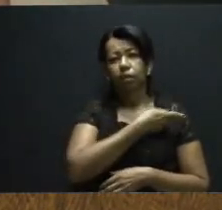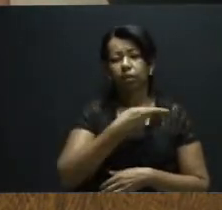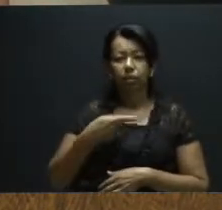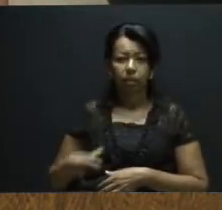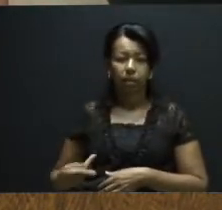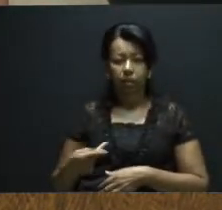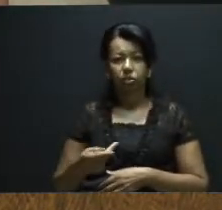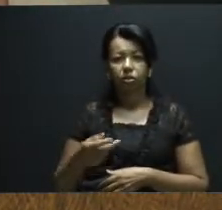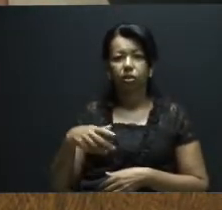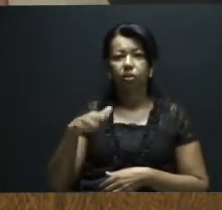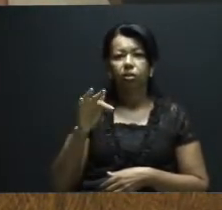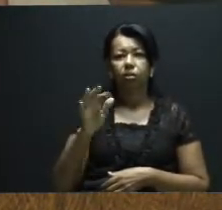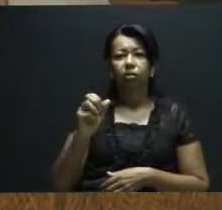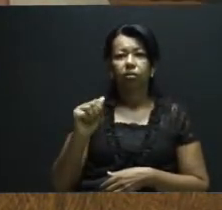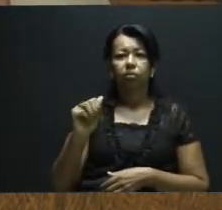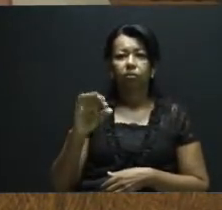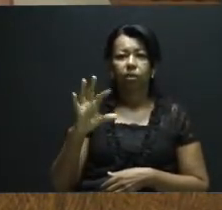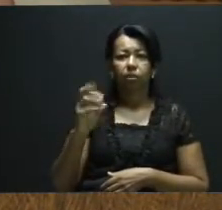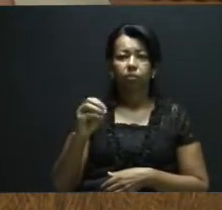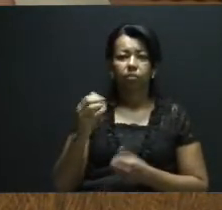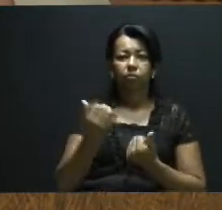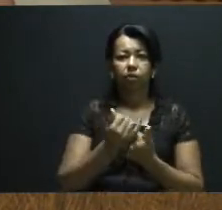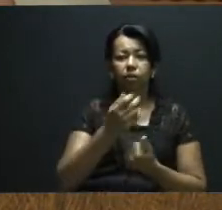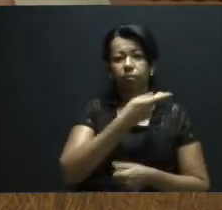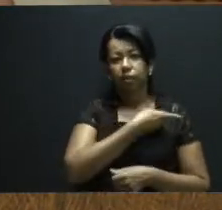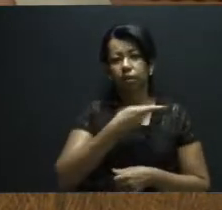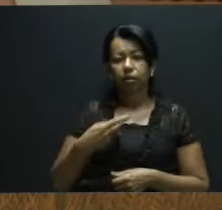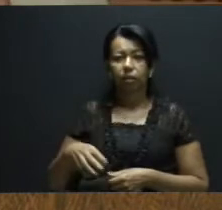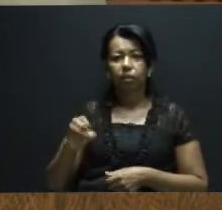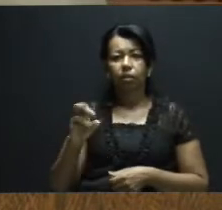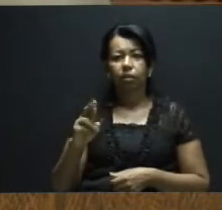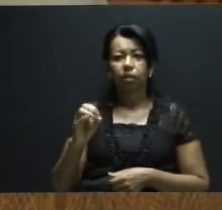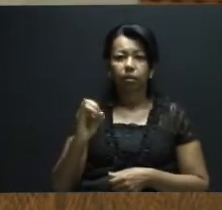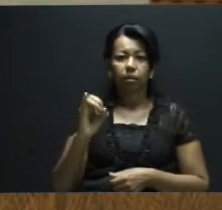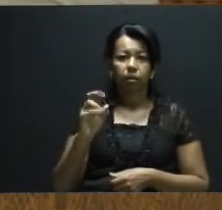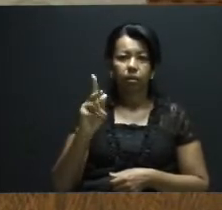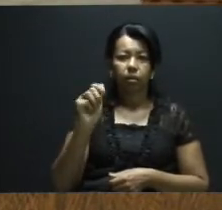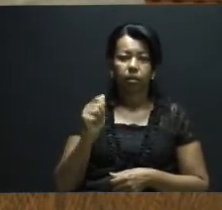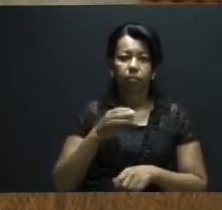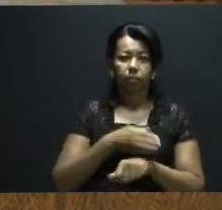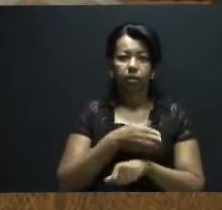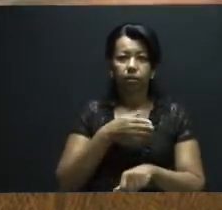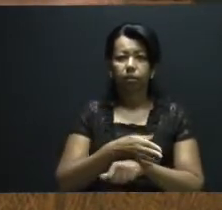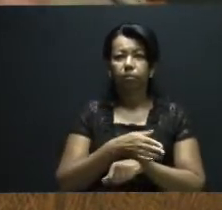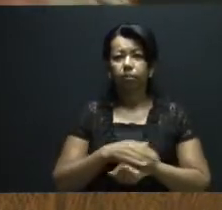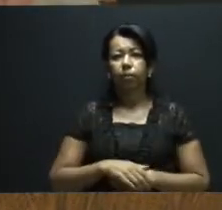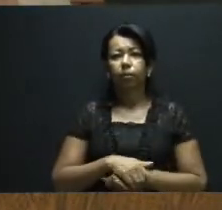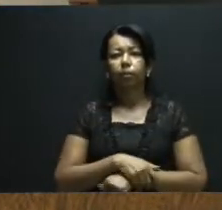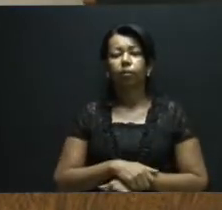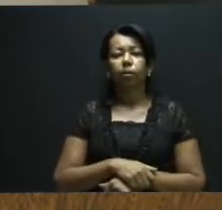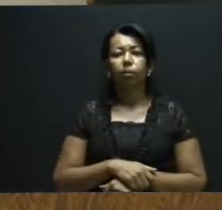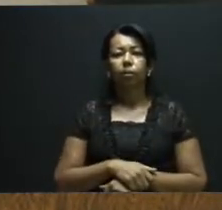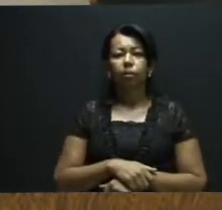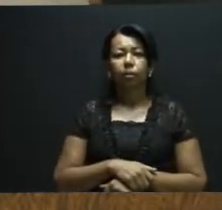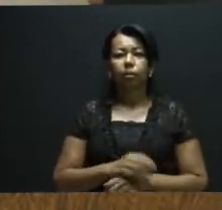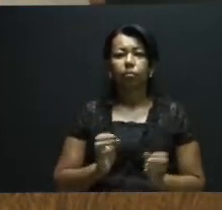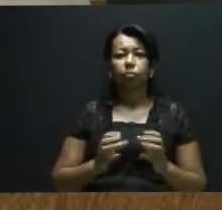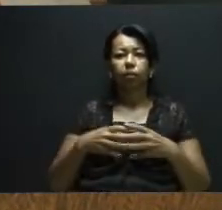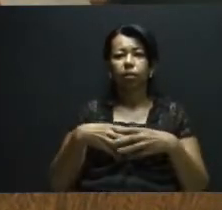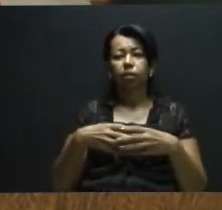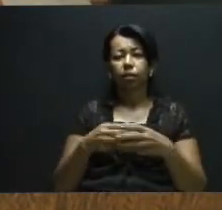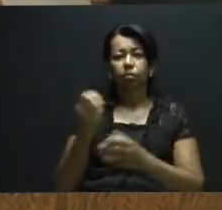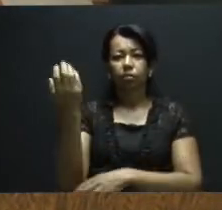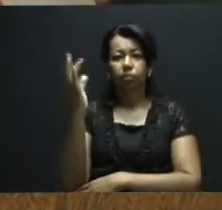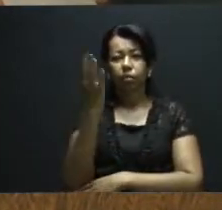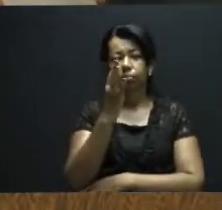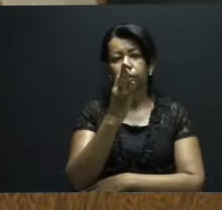fábio alves moreira vice-presidente érica verçosa membro comissão de meio ambiente